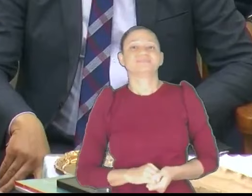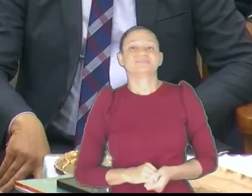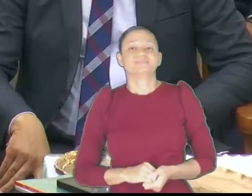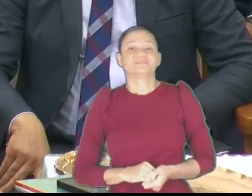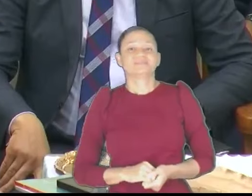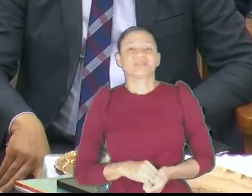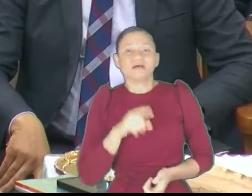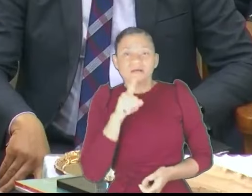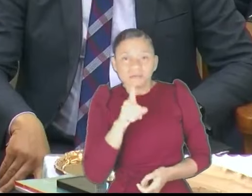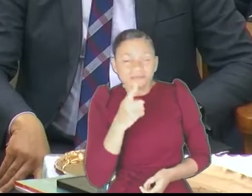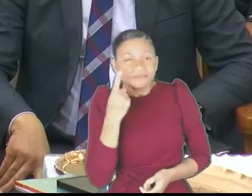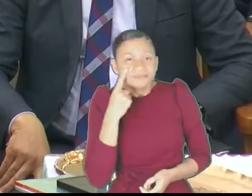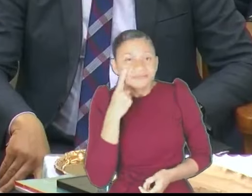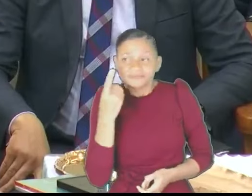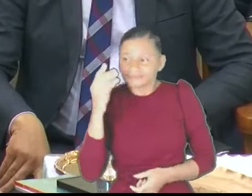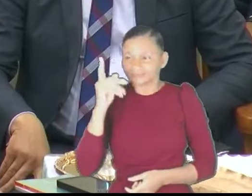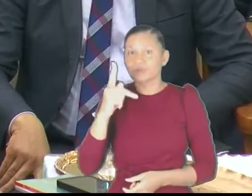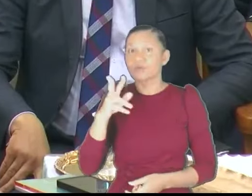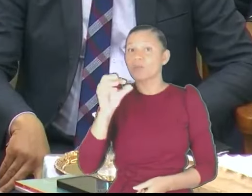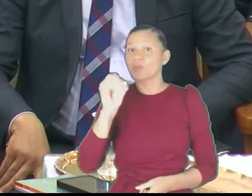E você quer ver como é que o provedor é ele?